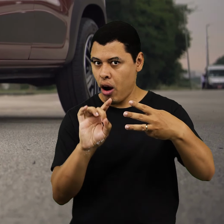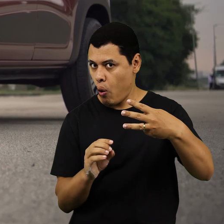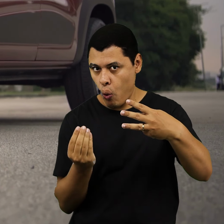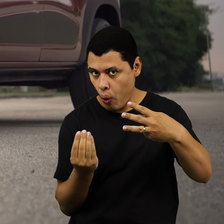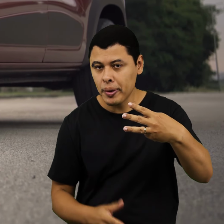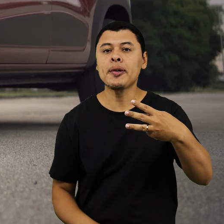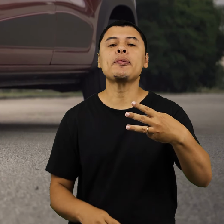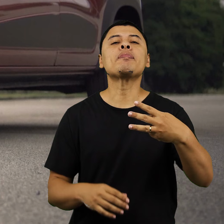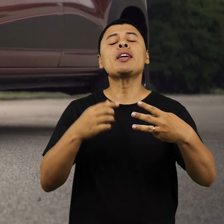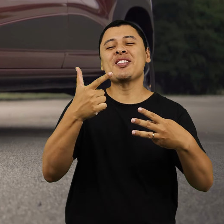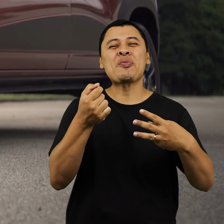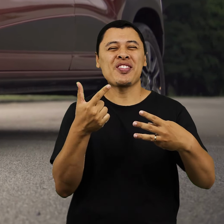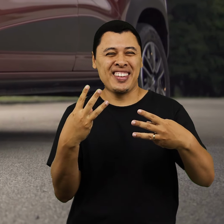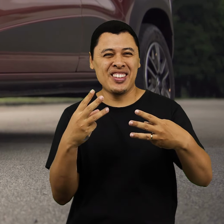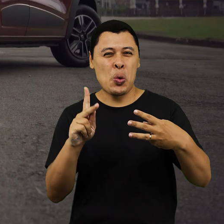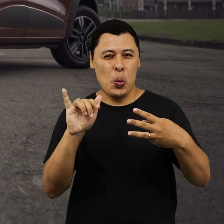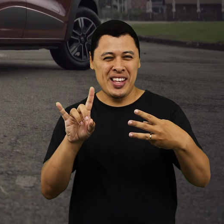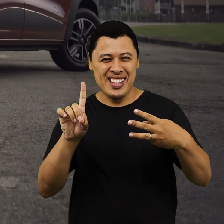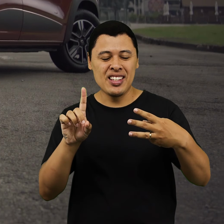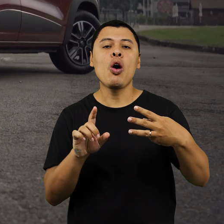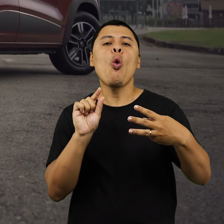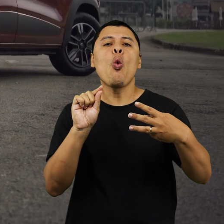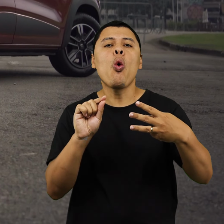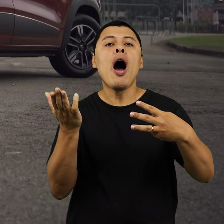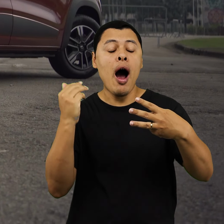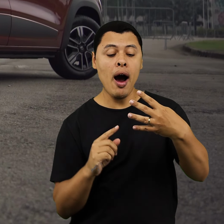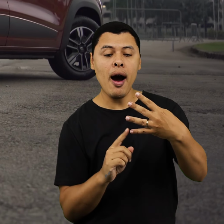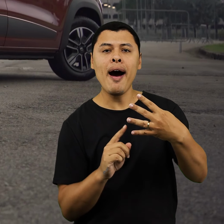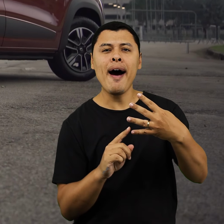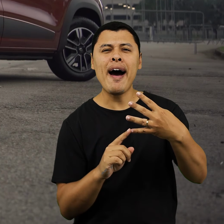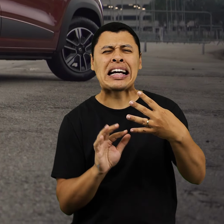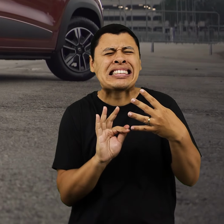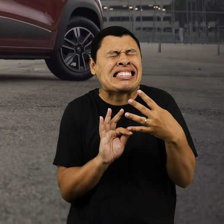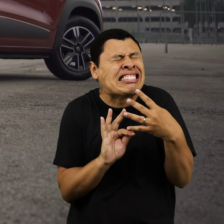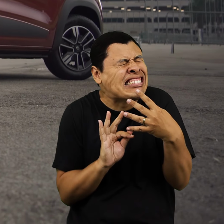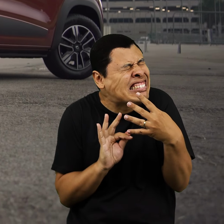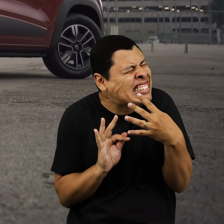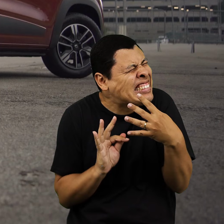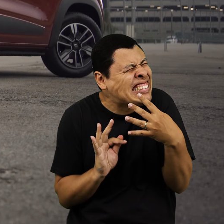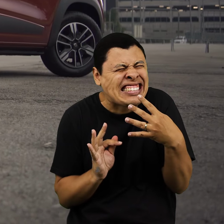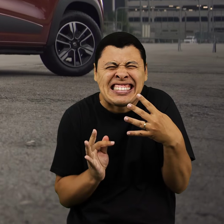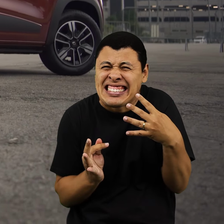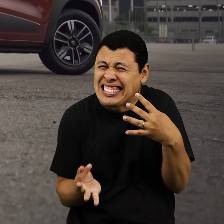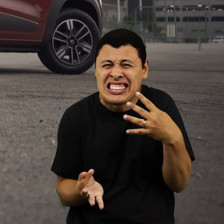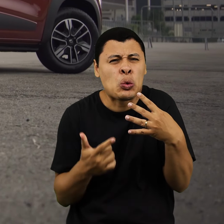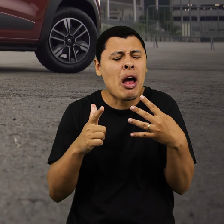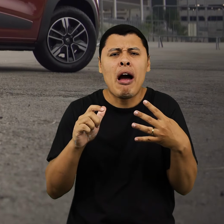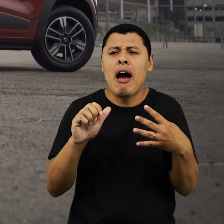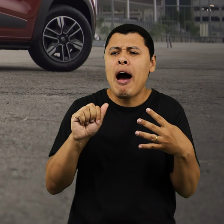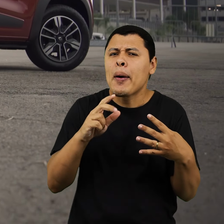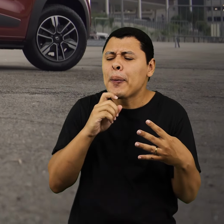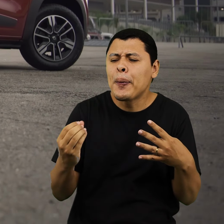novidade da versão 2023 do Kwid é que perdeu-se a versão Life, aquela versão de entrada mesmo, né, que nem tinha ar-condicionado